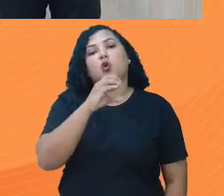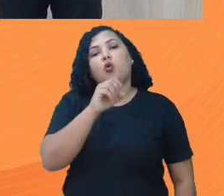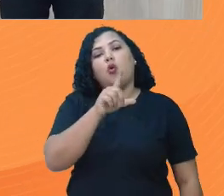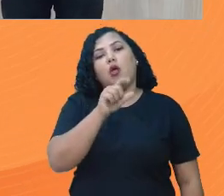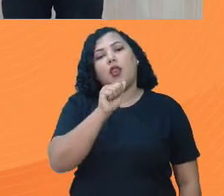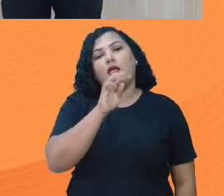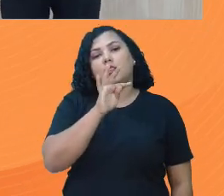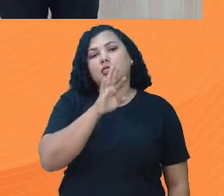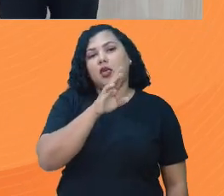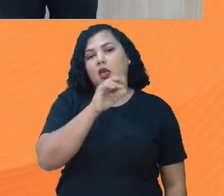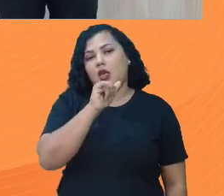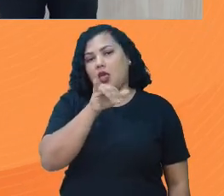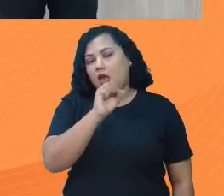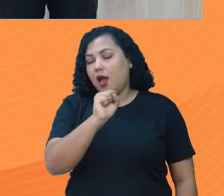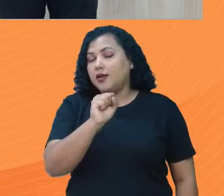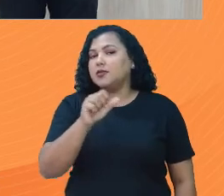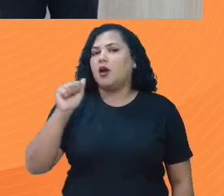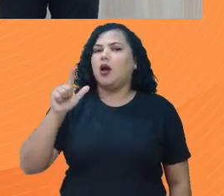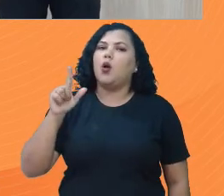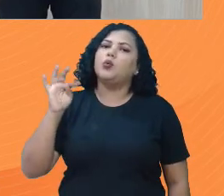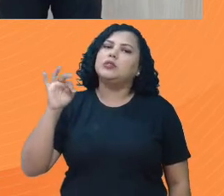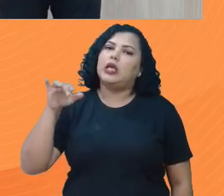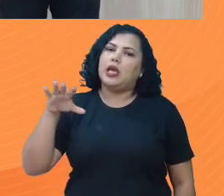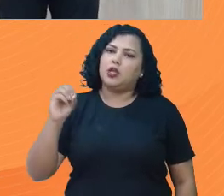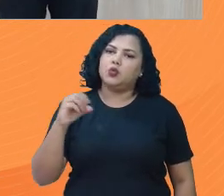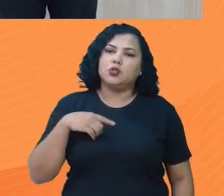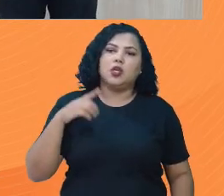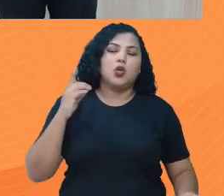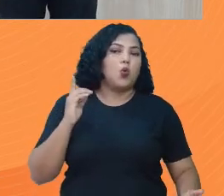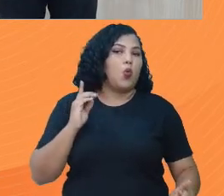alternos. Encontramos os ângulos colaterais